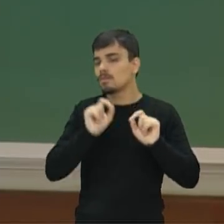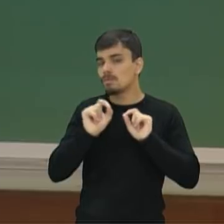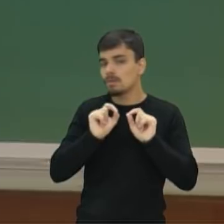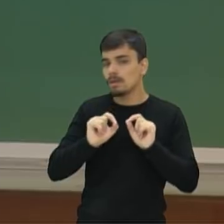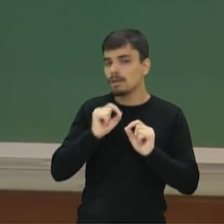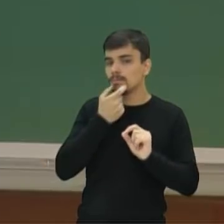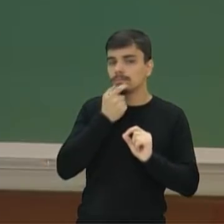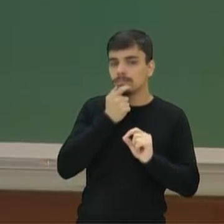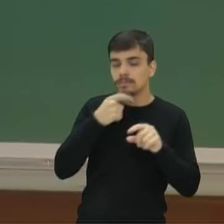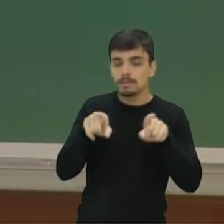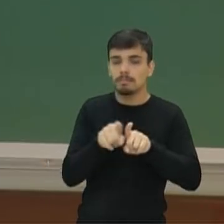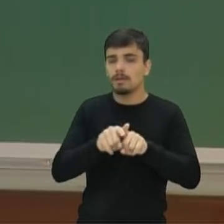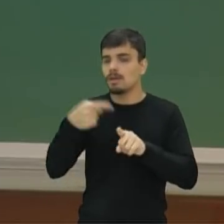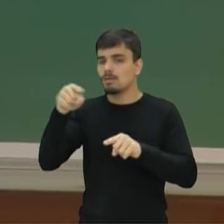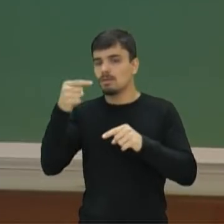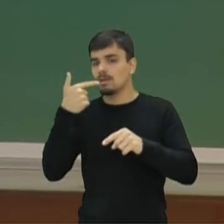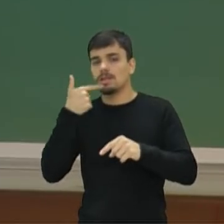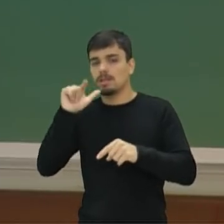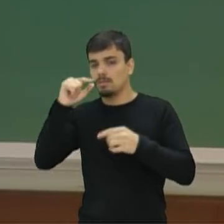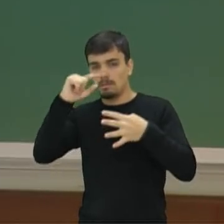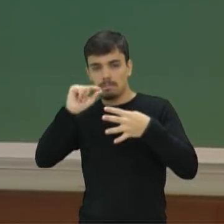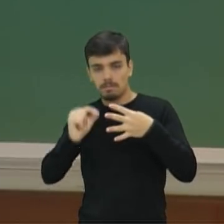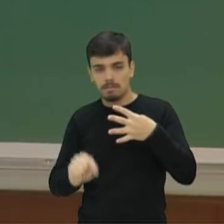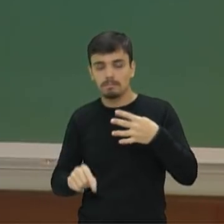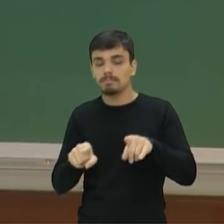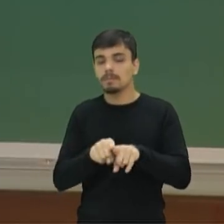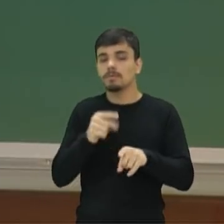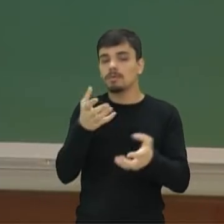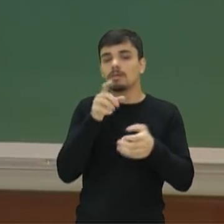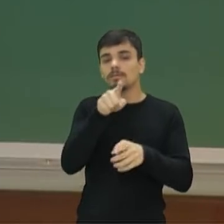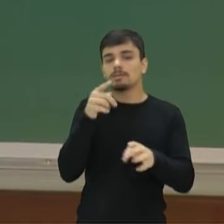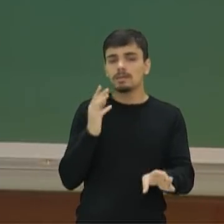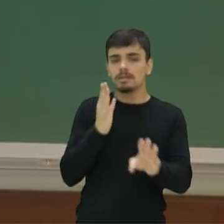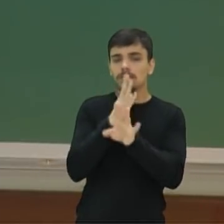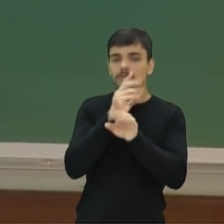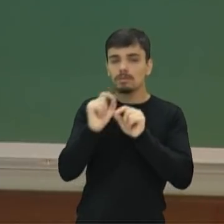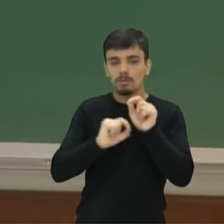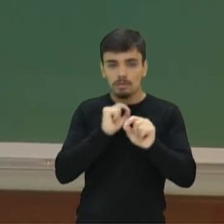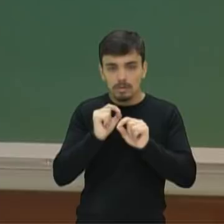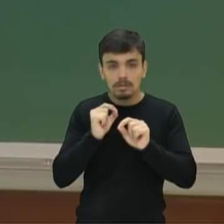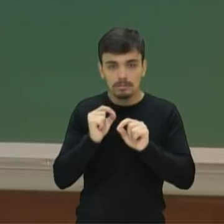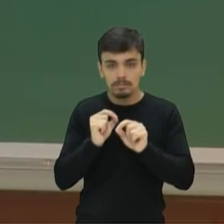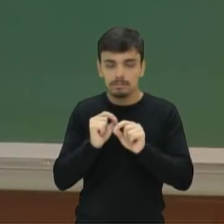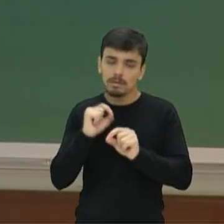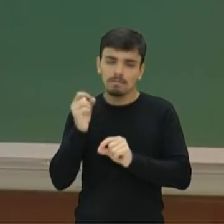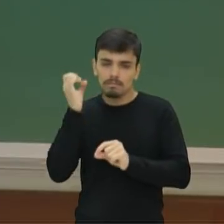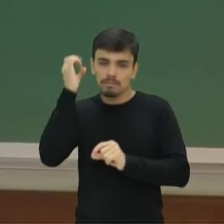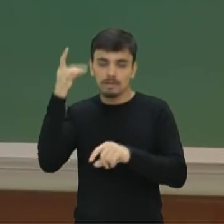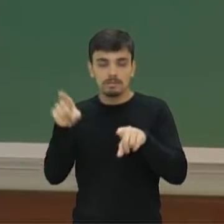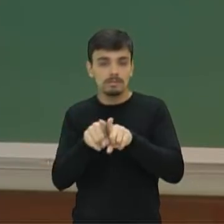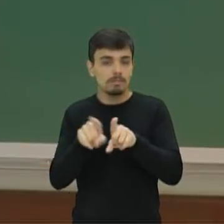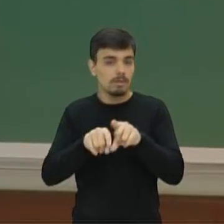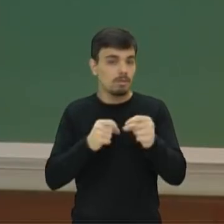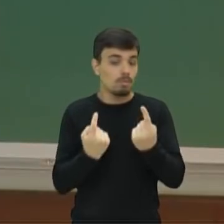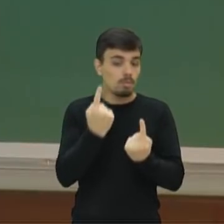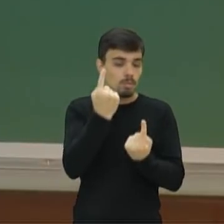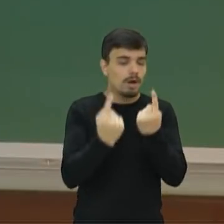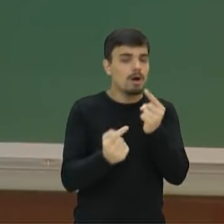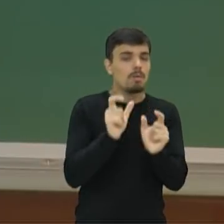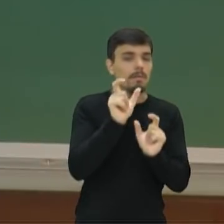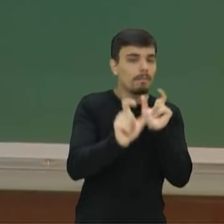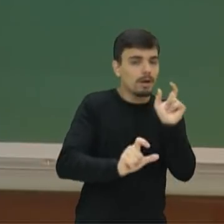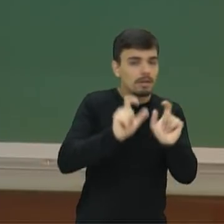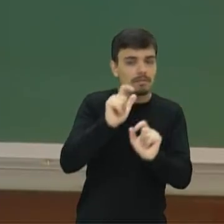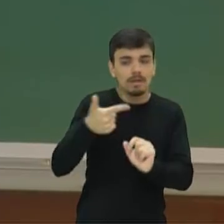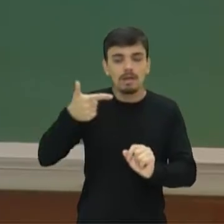Tem inglês, tem outros idiomas. Eu quero que você identifique, moleza, quais são as palavrinhas que estão